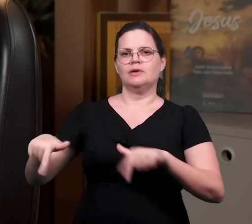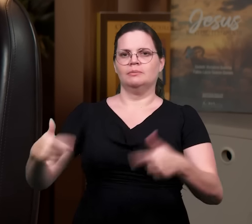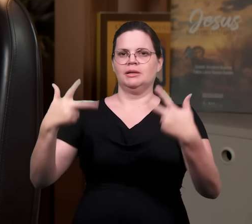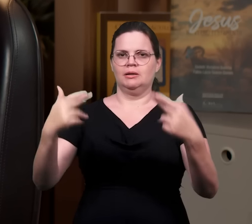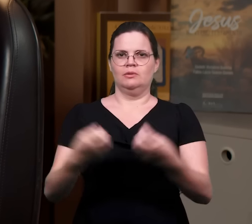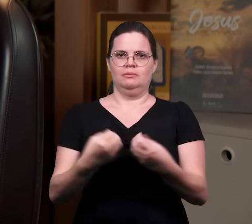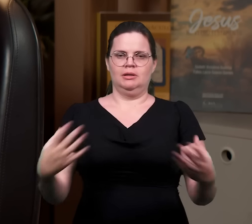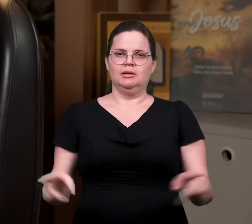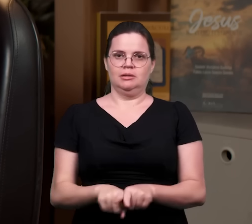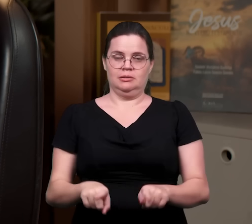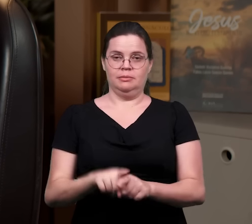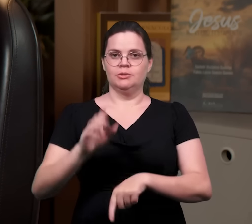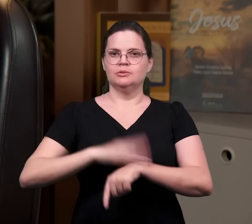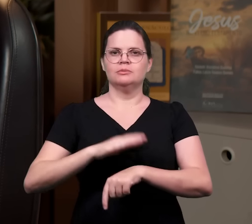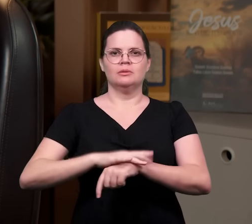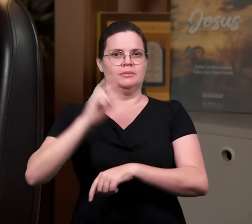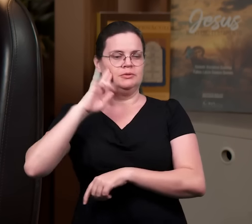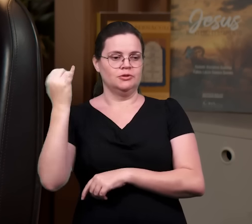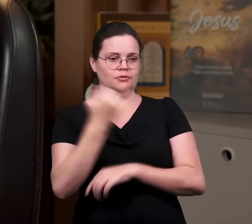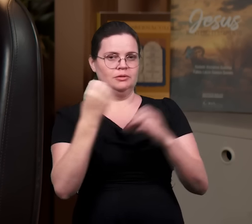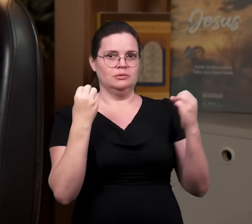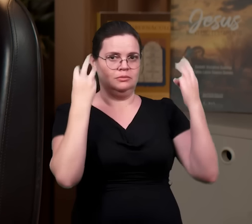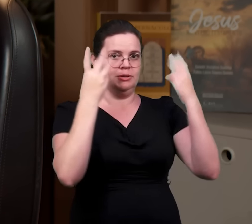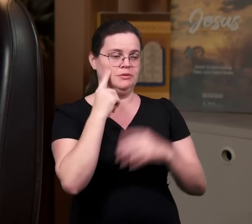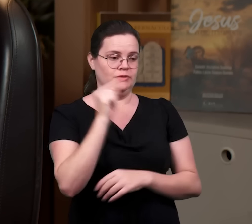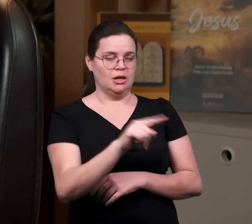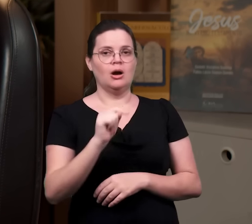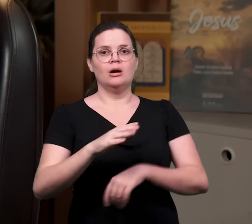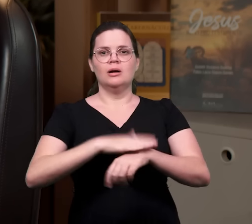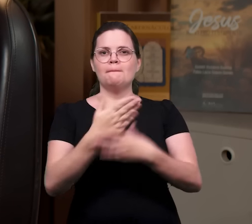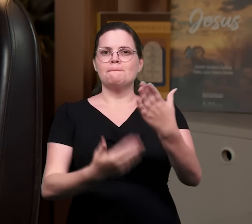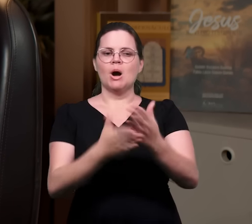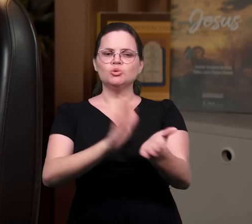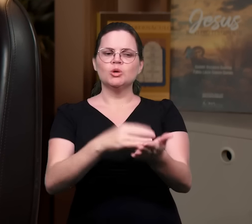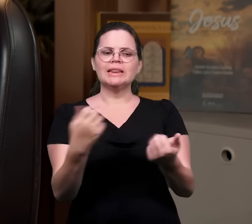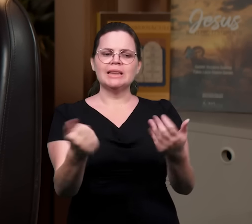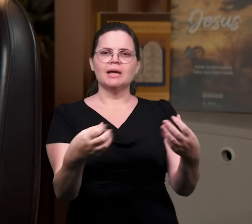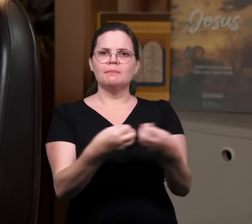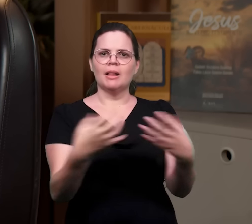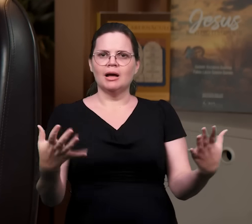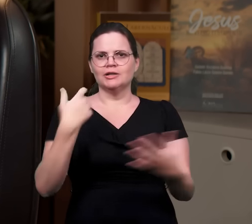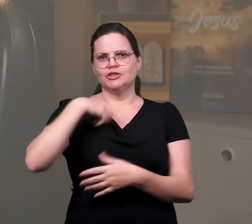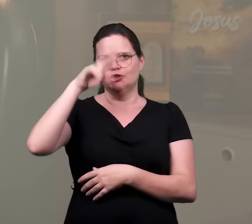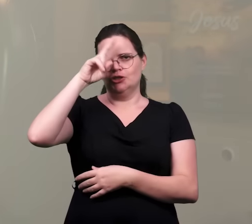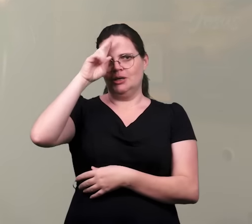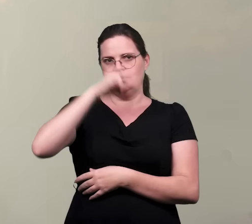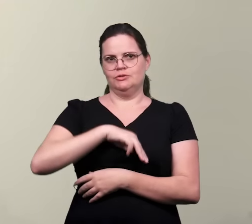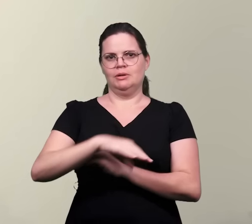no nosso meio. E quando o Senhor fala para Moisés, ó, as maravilhas que eu tenho posto nas tuas mãos, a gente se lembra desse texto de Mateus,